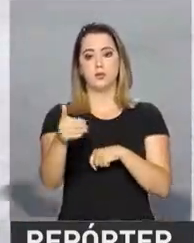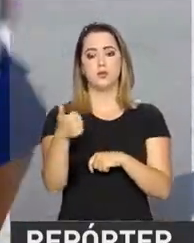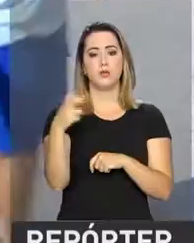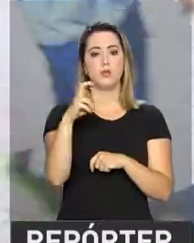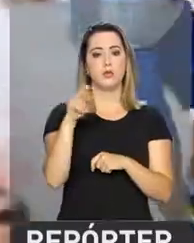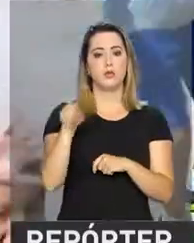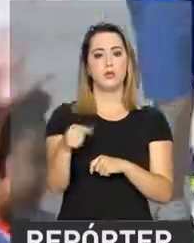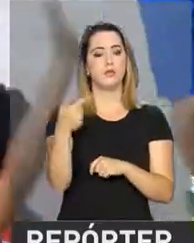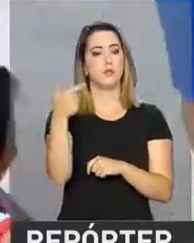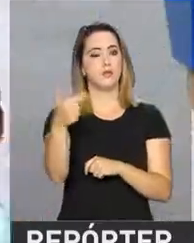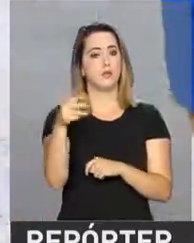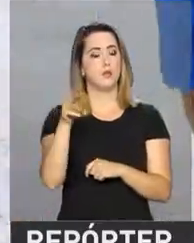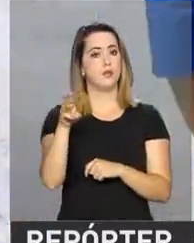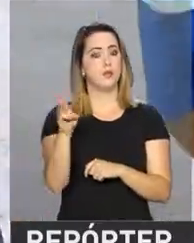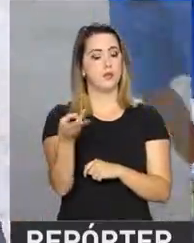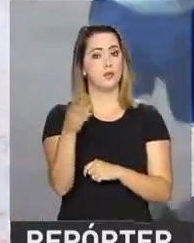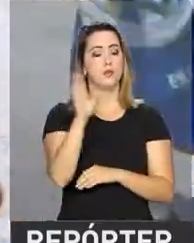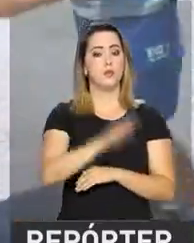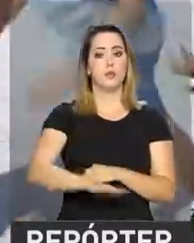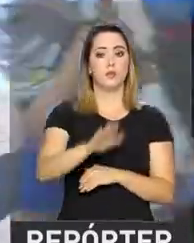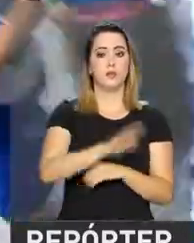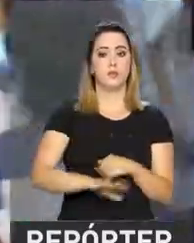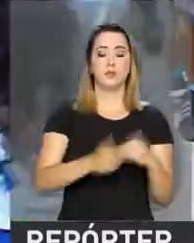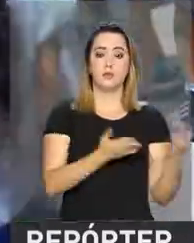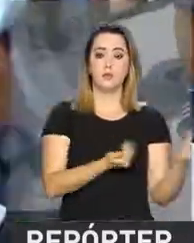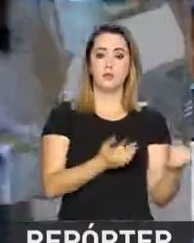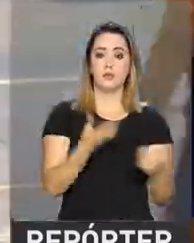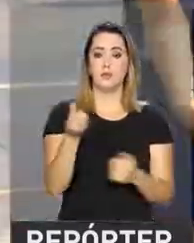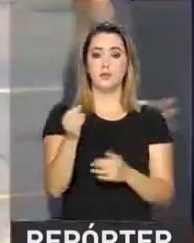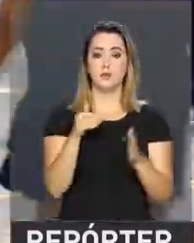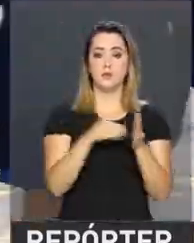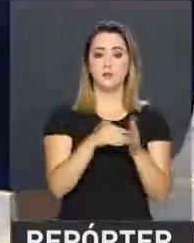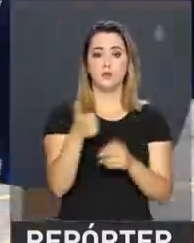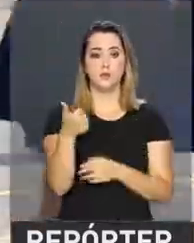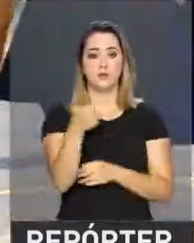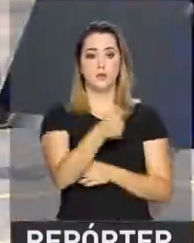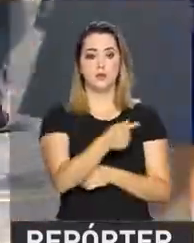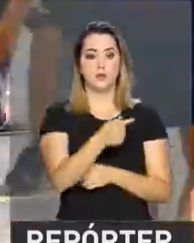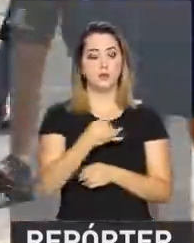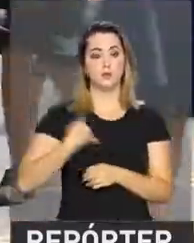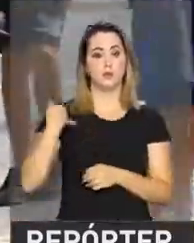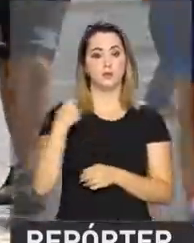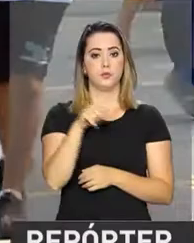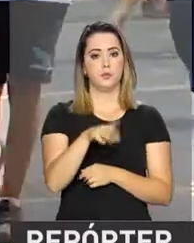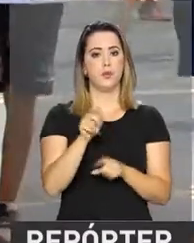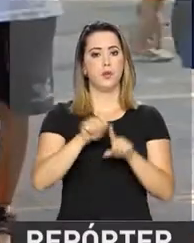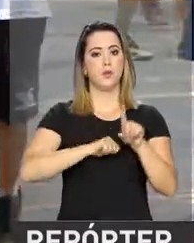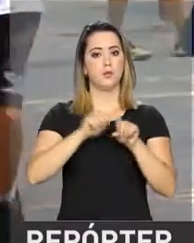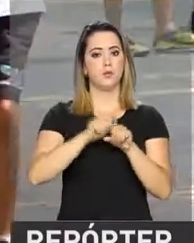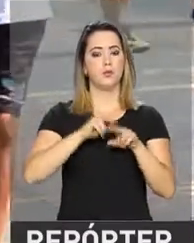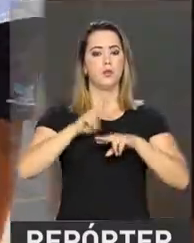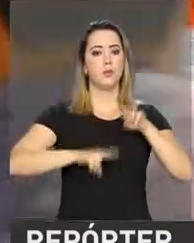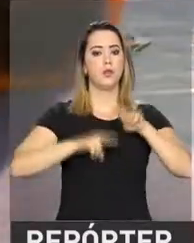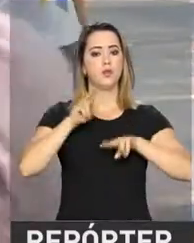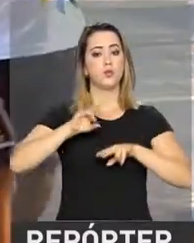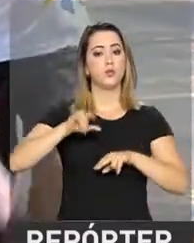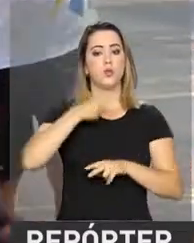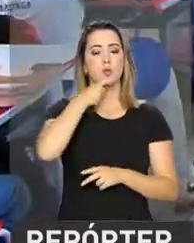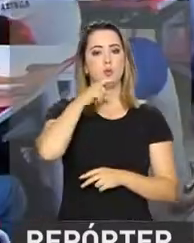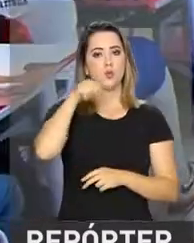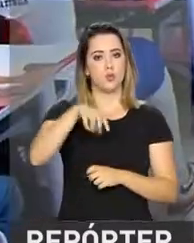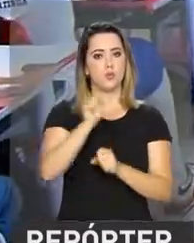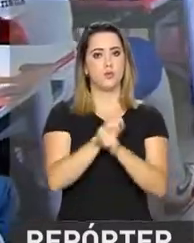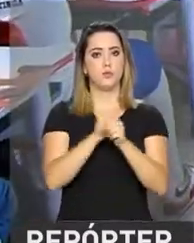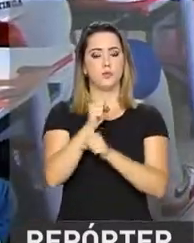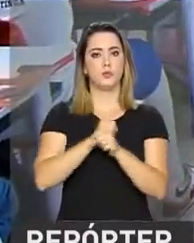15 milhões são crianças e adolescentes com idade entre 6 a 17 anos nos meses de junho e julho deste ano